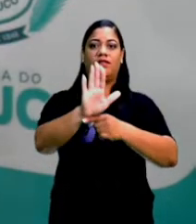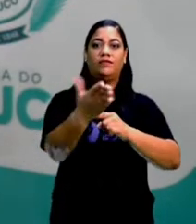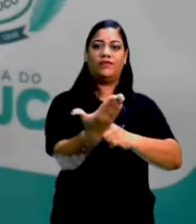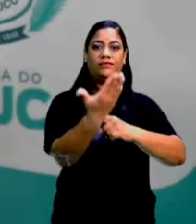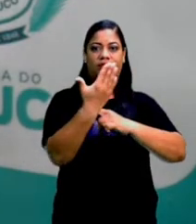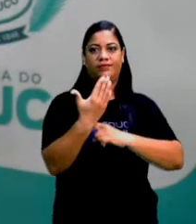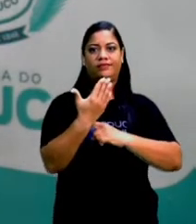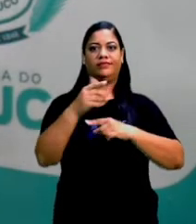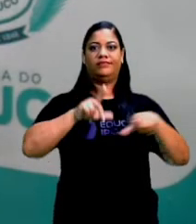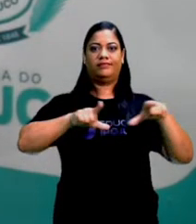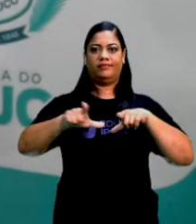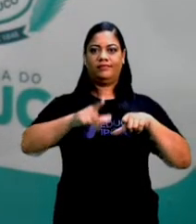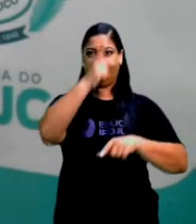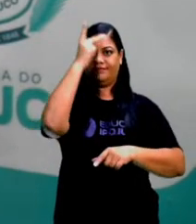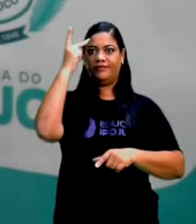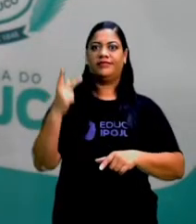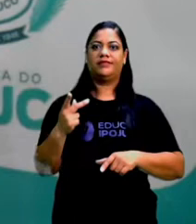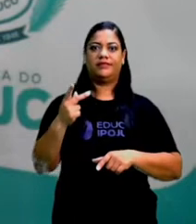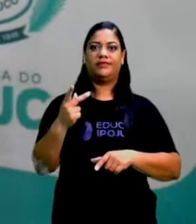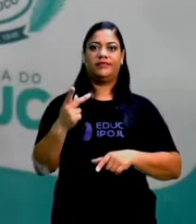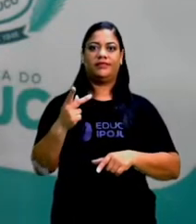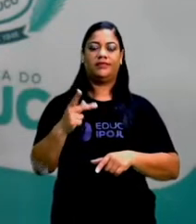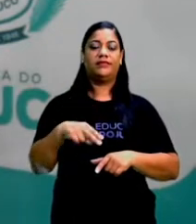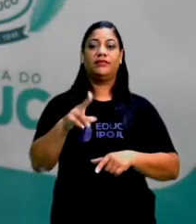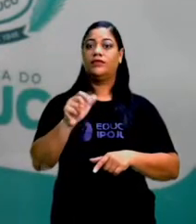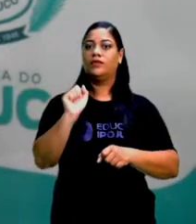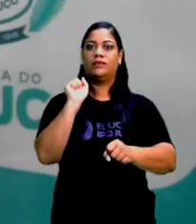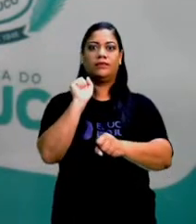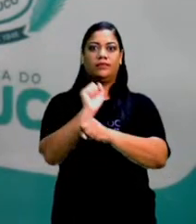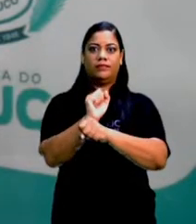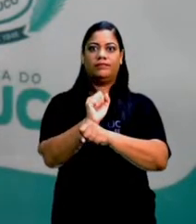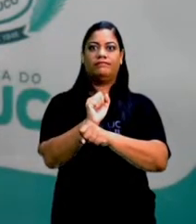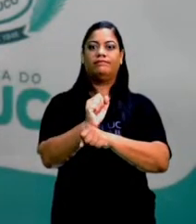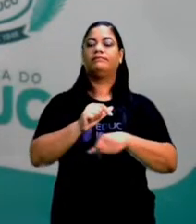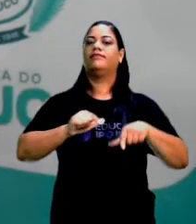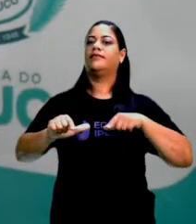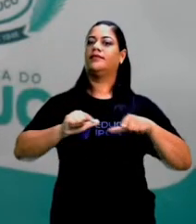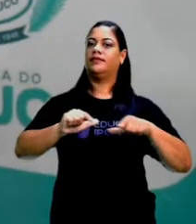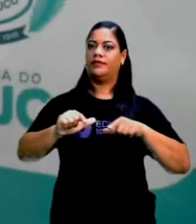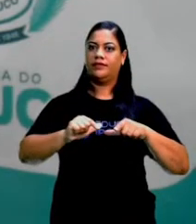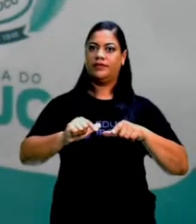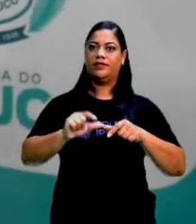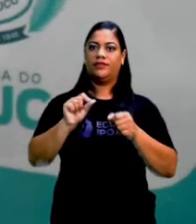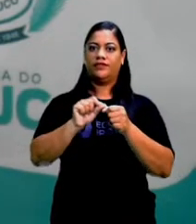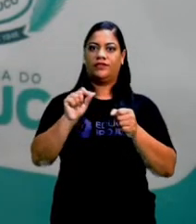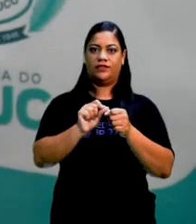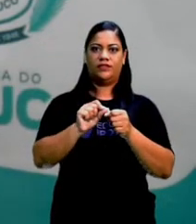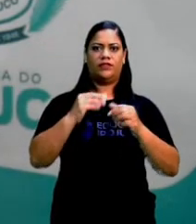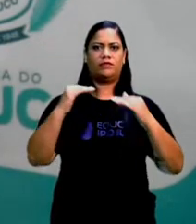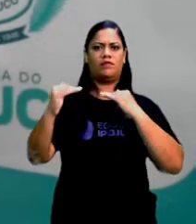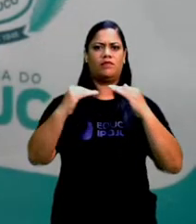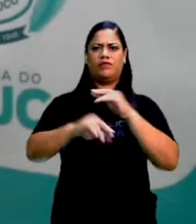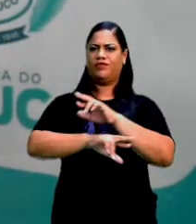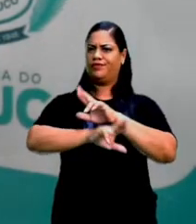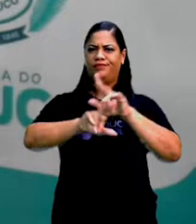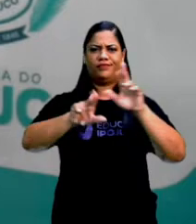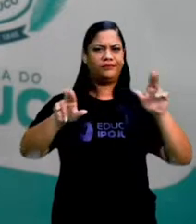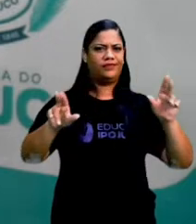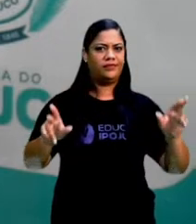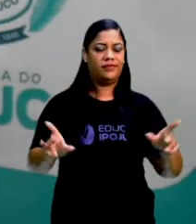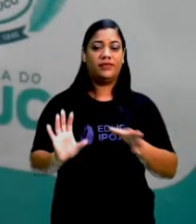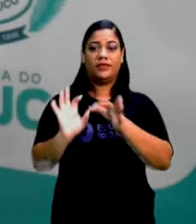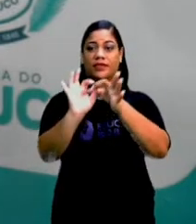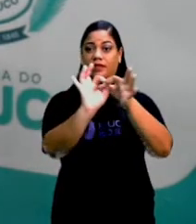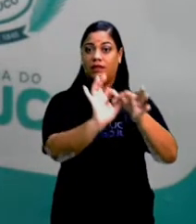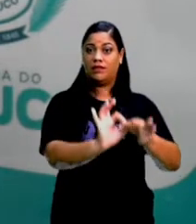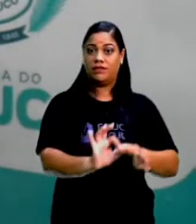está ajudando o outro e não deixar que nenhum trabalhador passe por humilhações. Assim foi criado vários movimentos, desde as